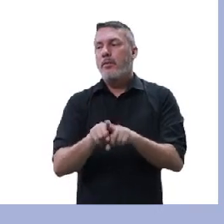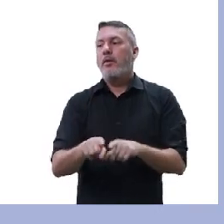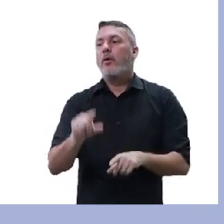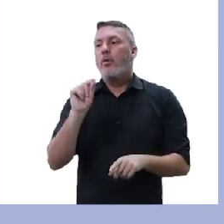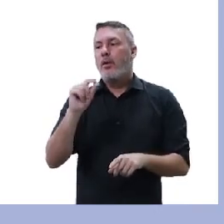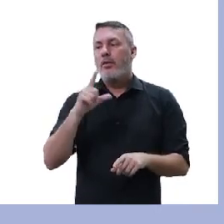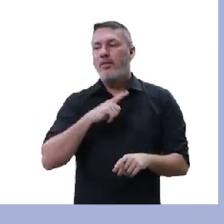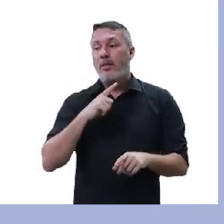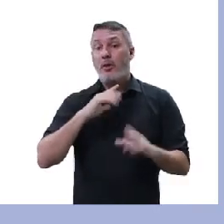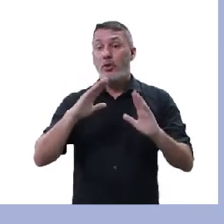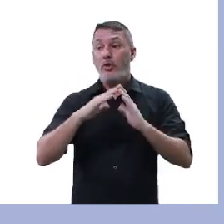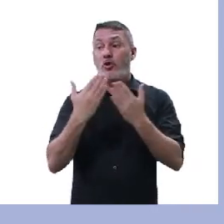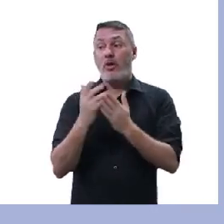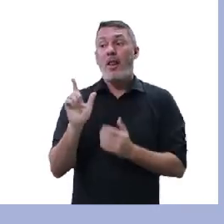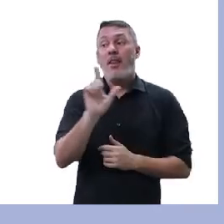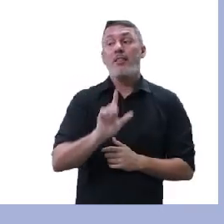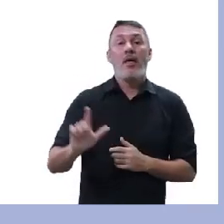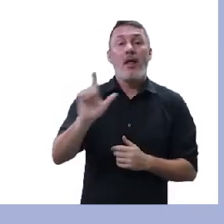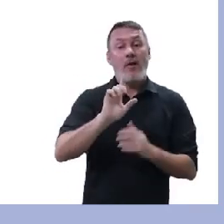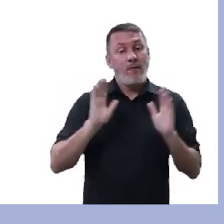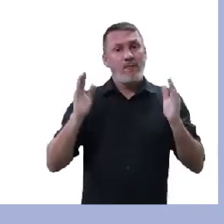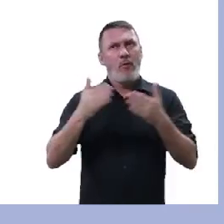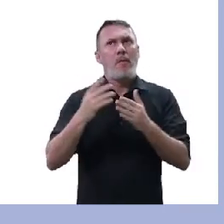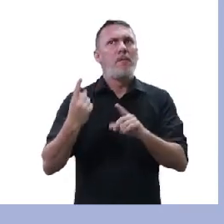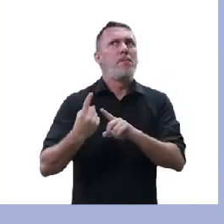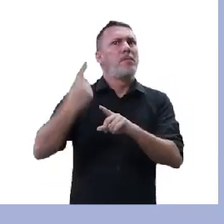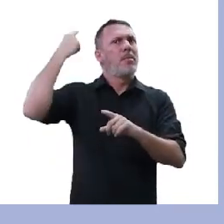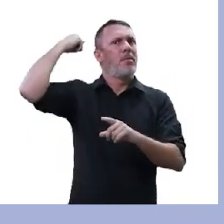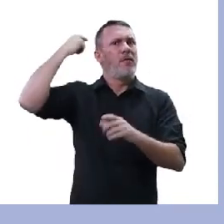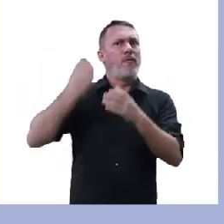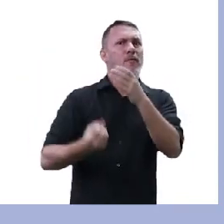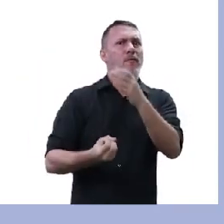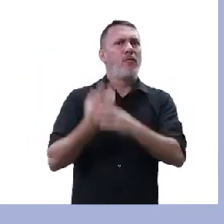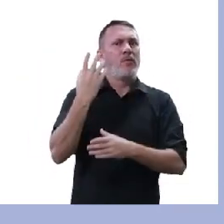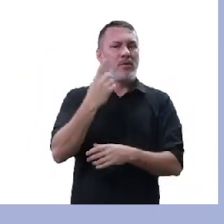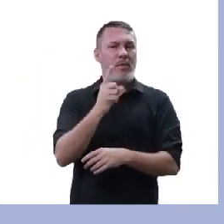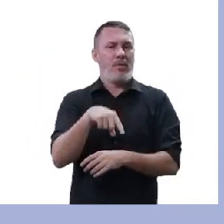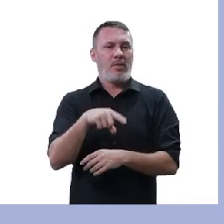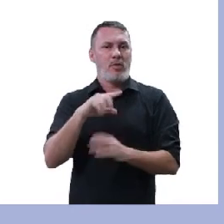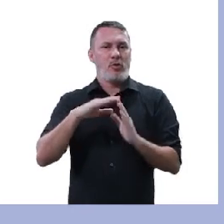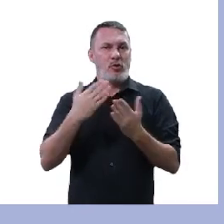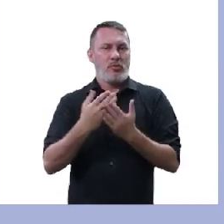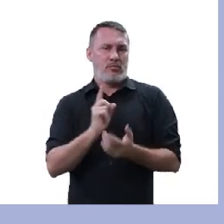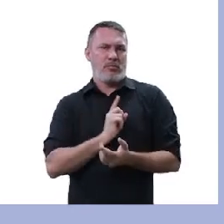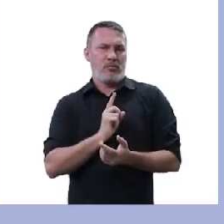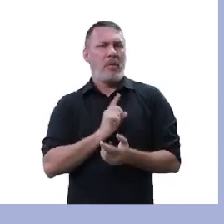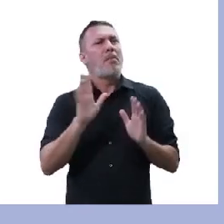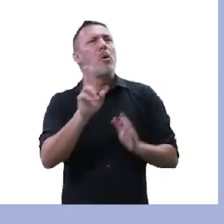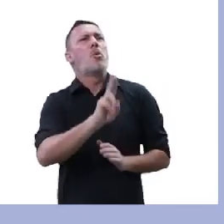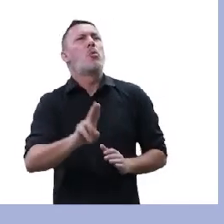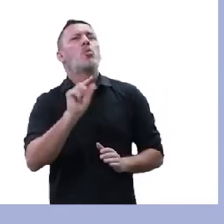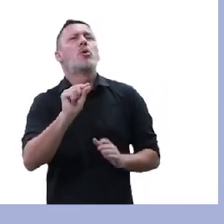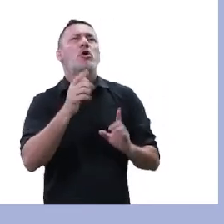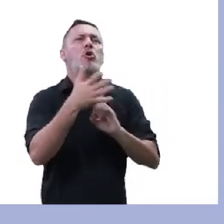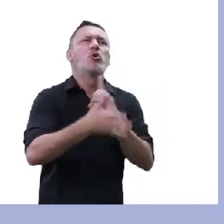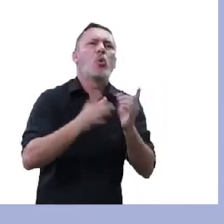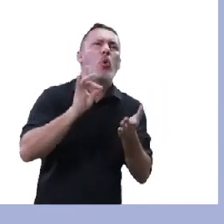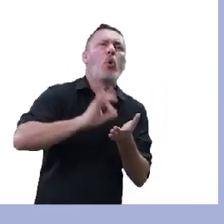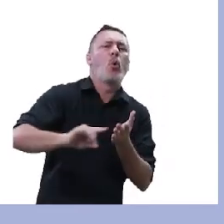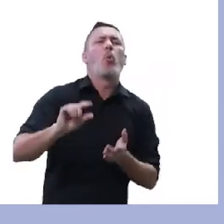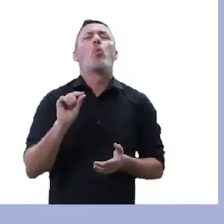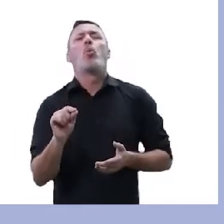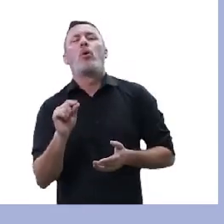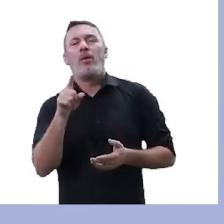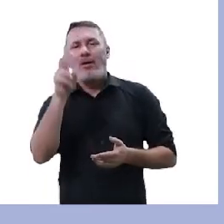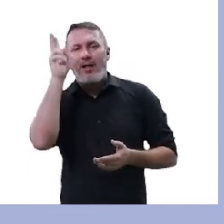sobre o trovadorismo, a escola literária, a primeira escola que nós estudamos lá no primeiro ano. O que ela utilizava como discurso